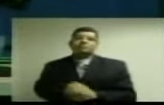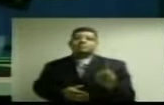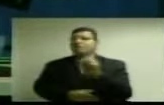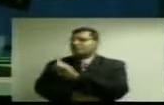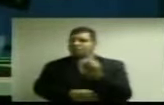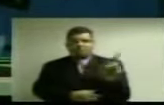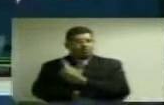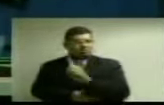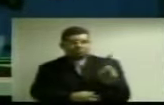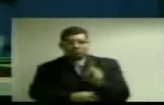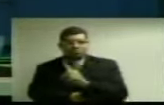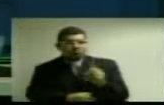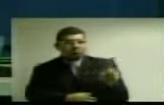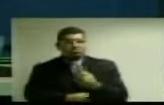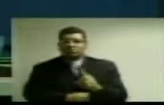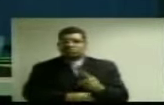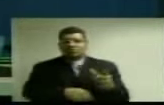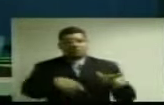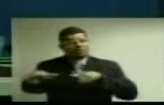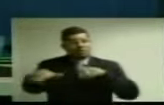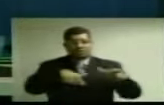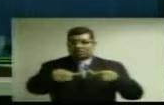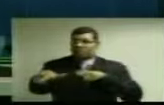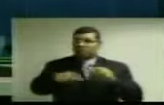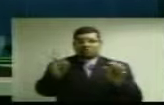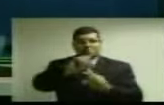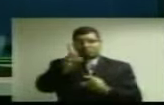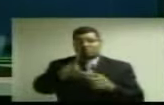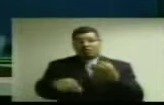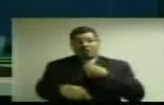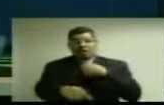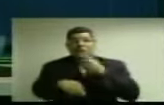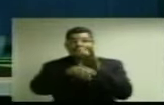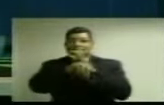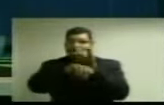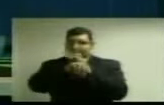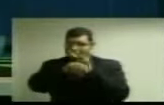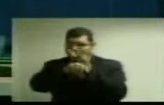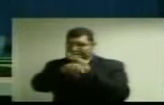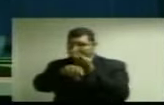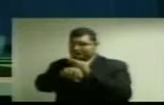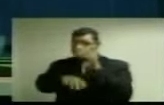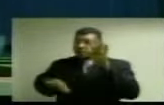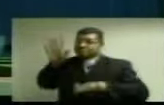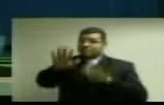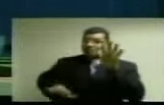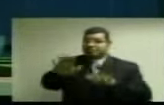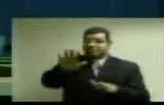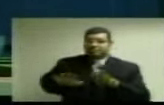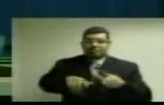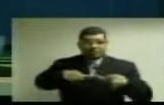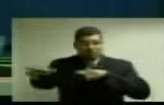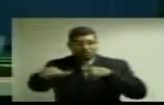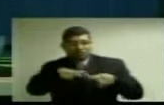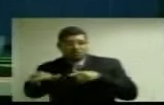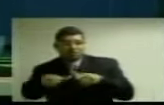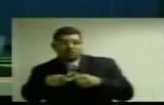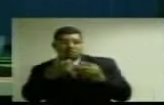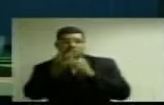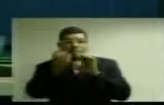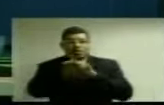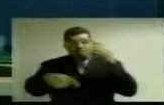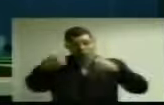Não é sustentável. Eu procuro, independente dos compromissos e das